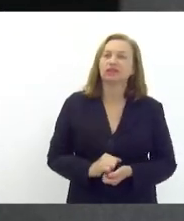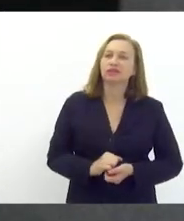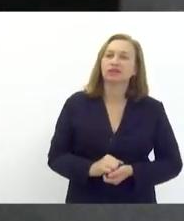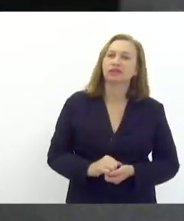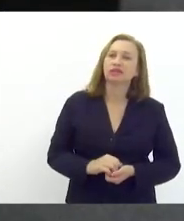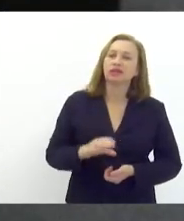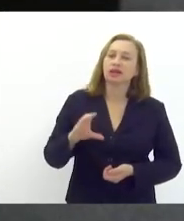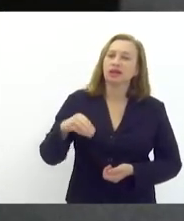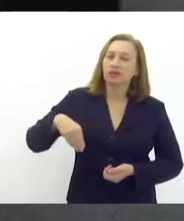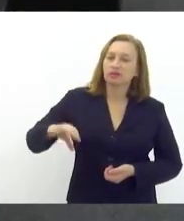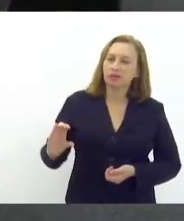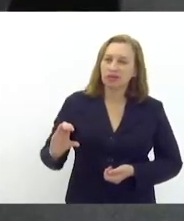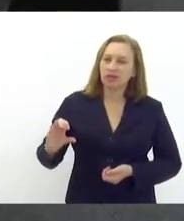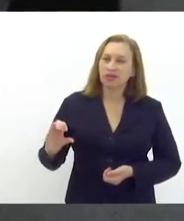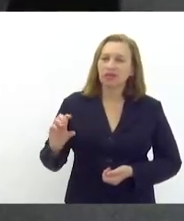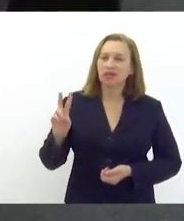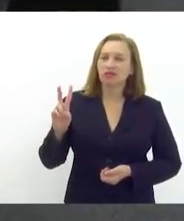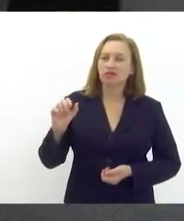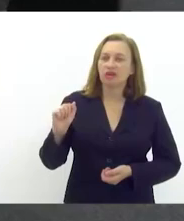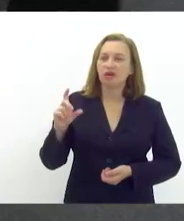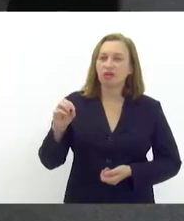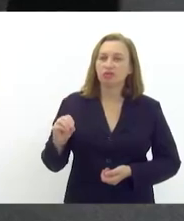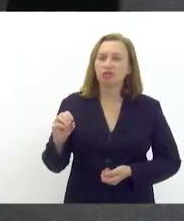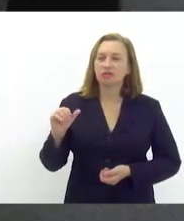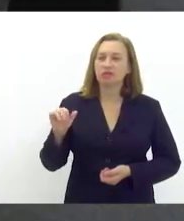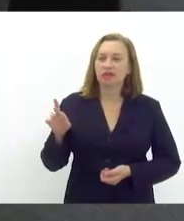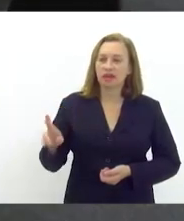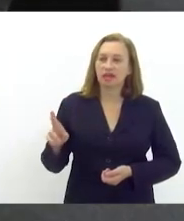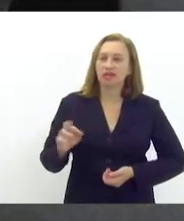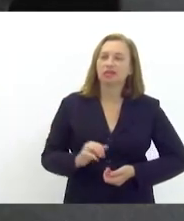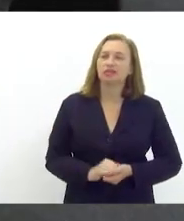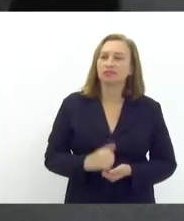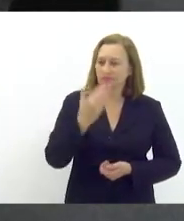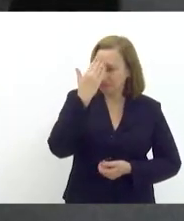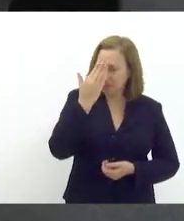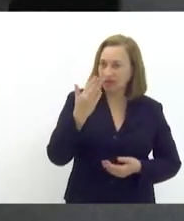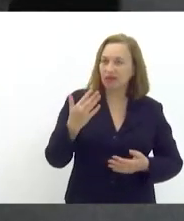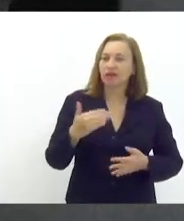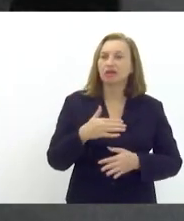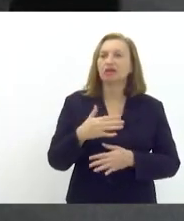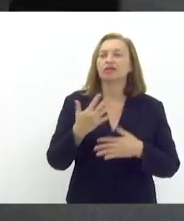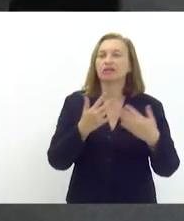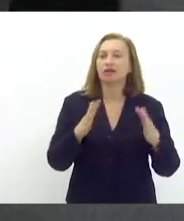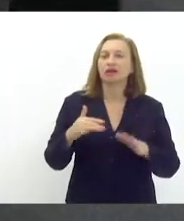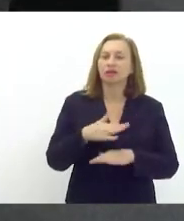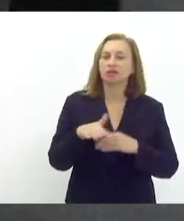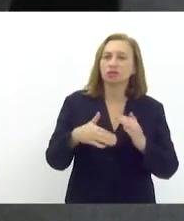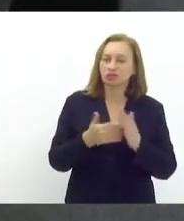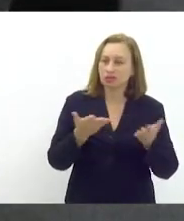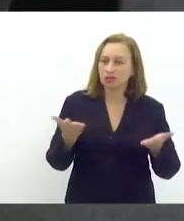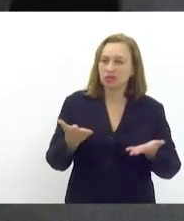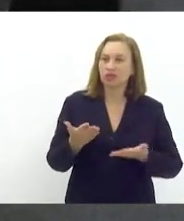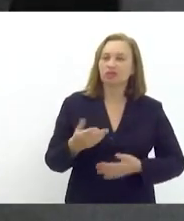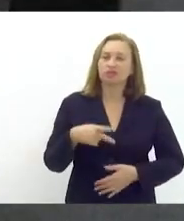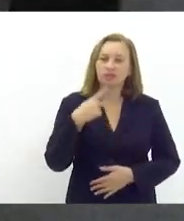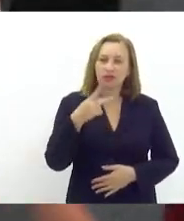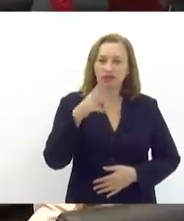que volta do Ceasa Presidente muito obrigada a todos os coautores também